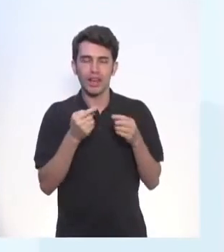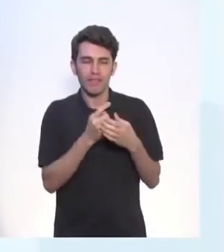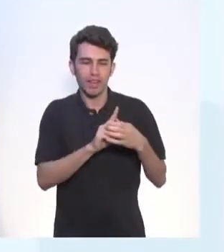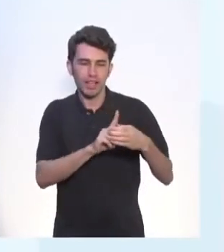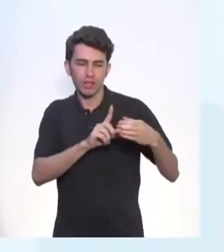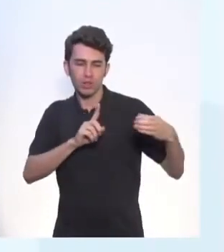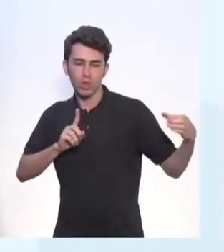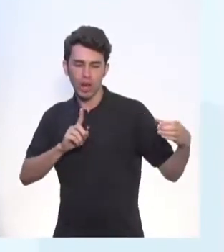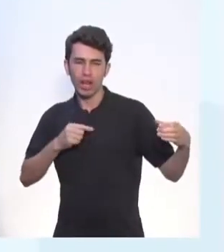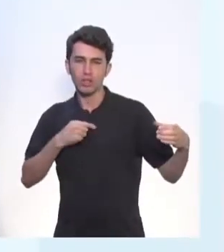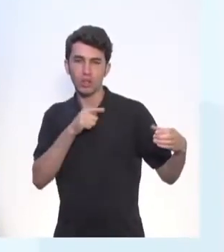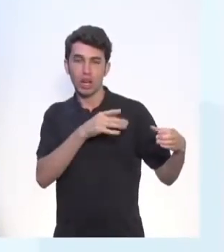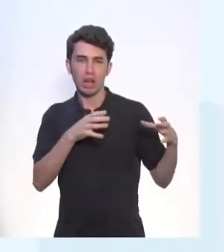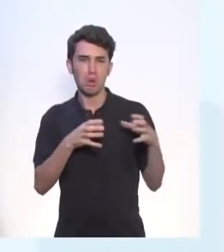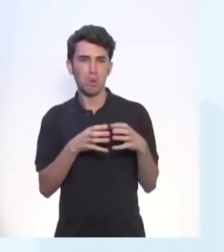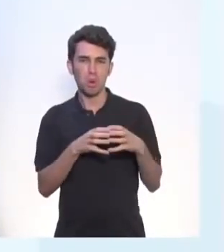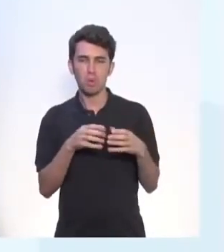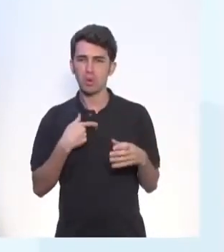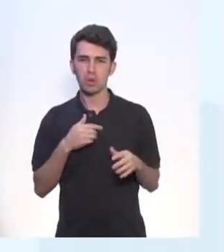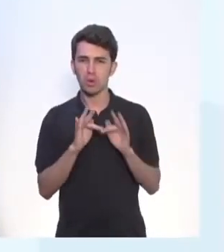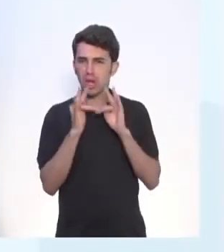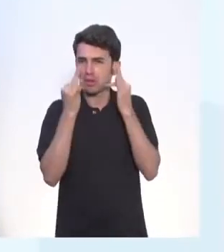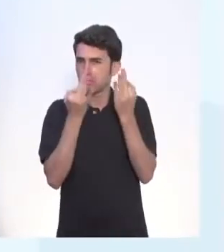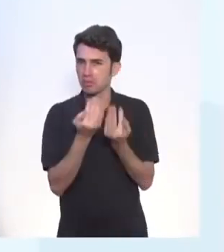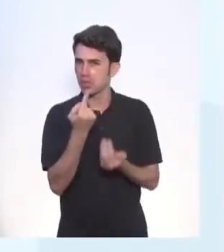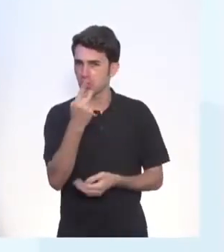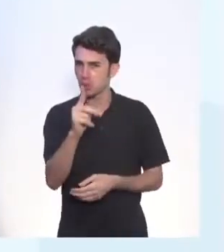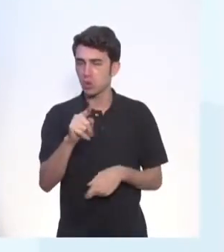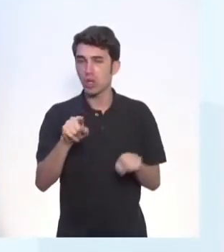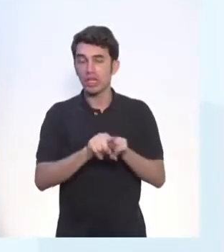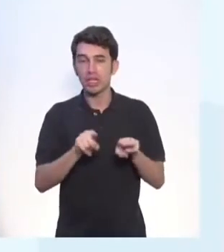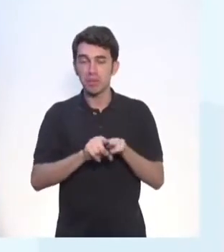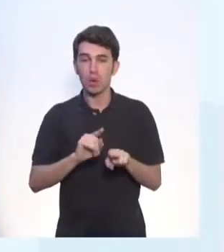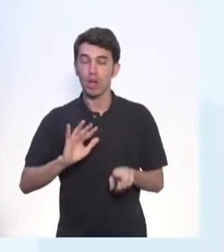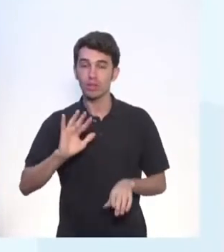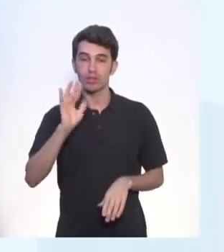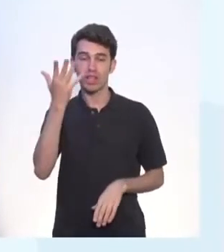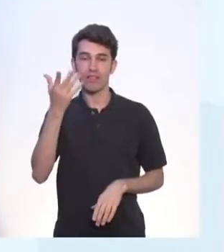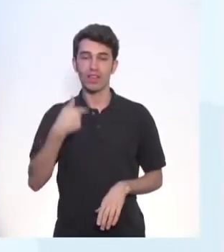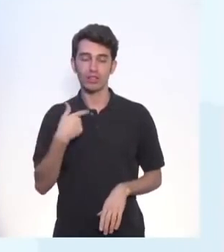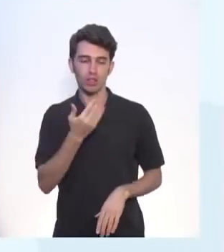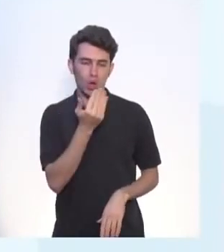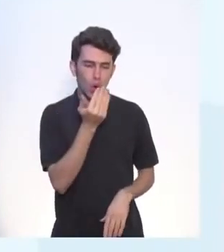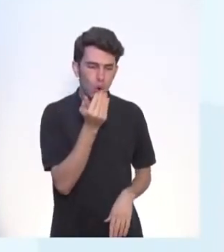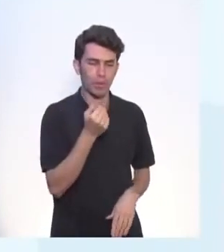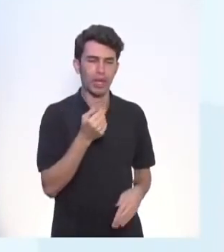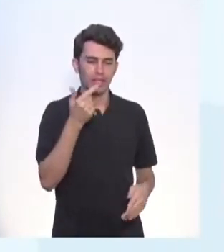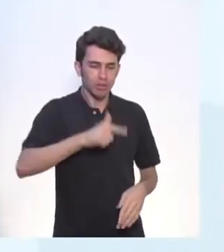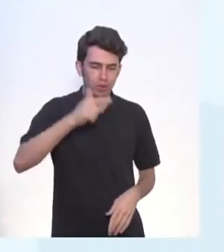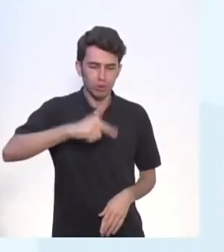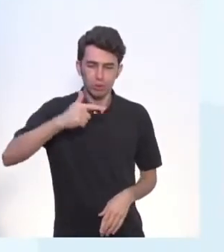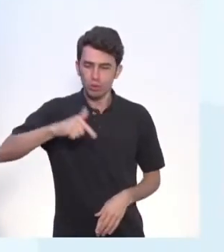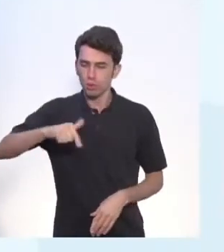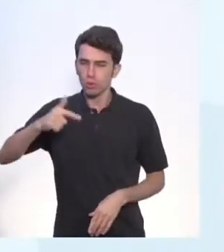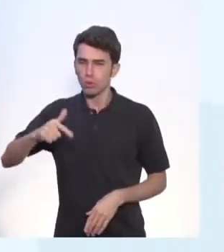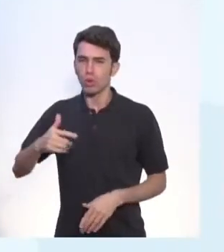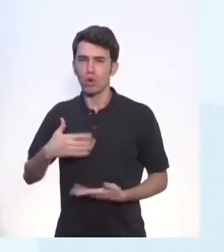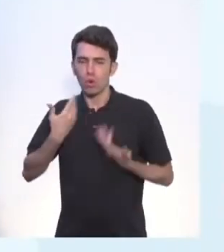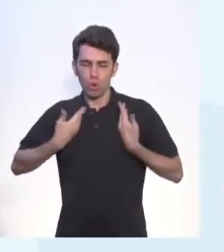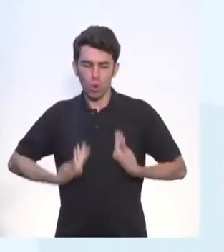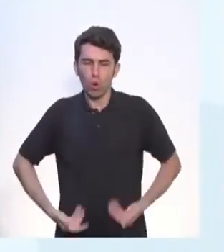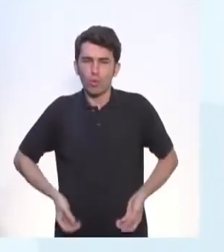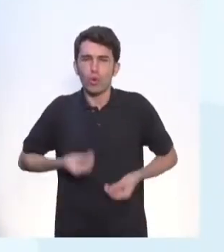com uma equipe que não é sua família e quais são os efeitos de ter uma alimentação muito repetitiva, porque